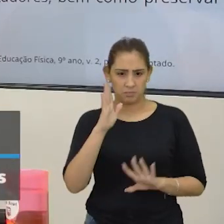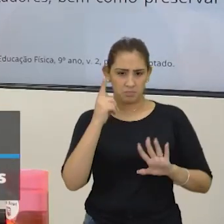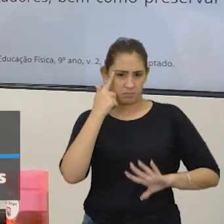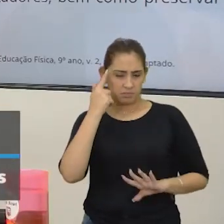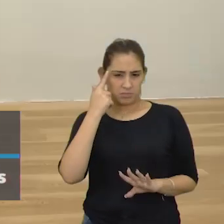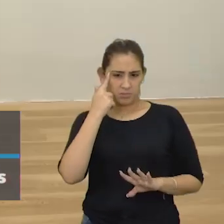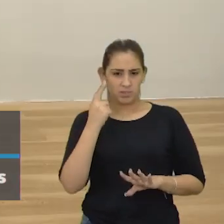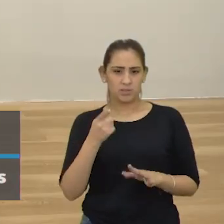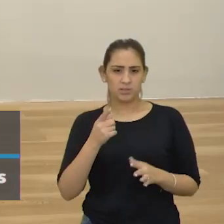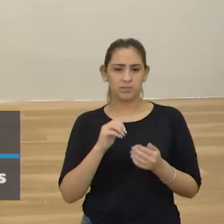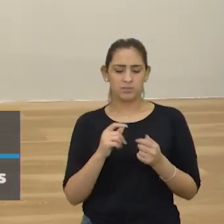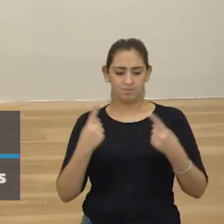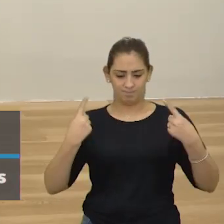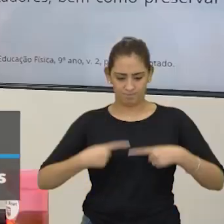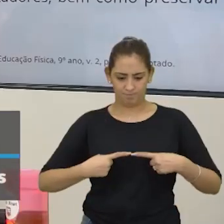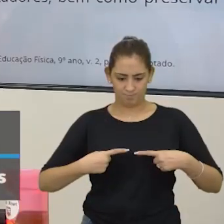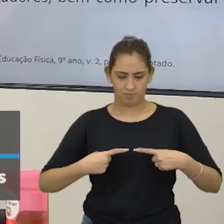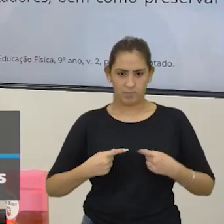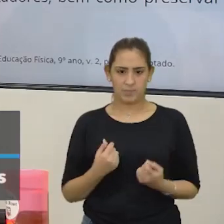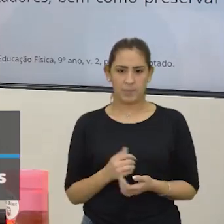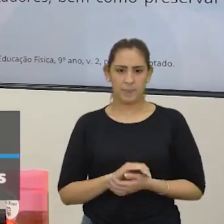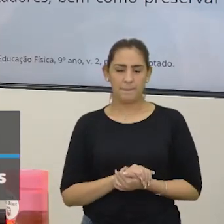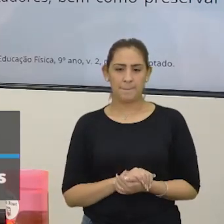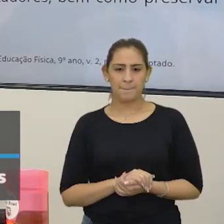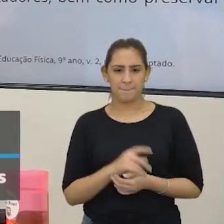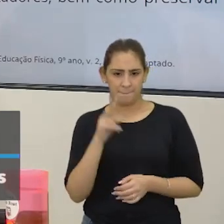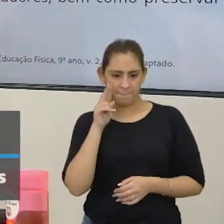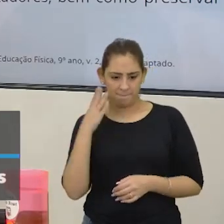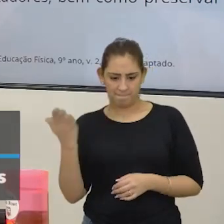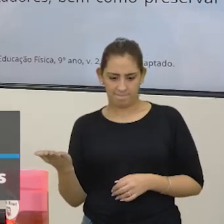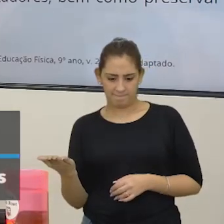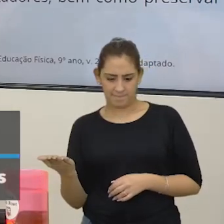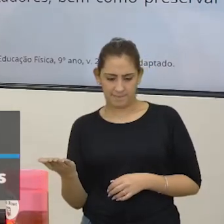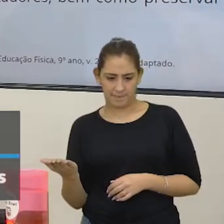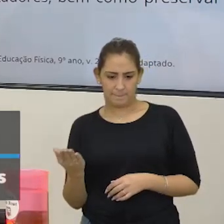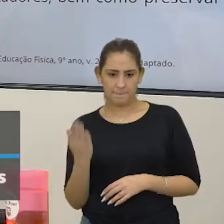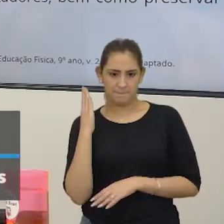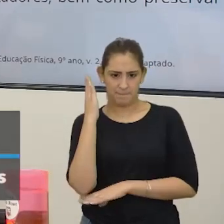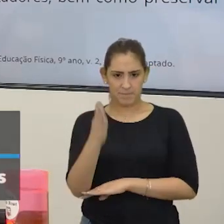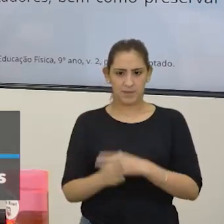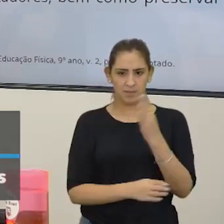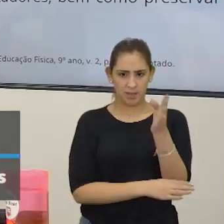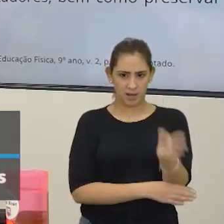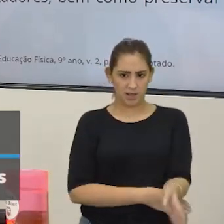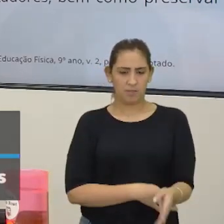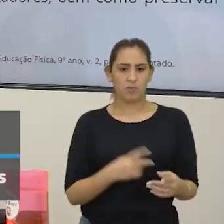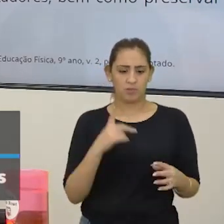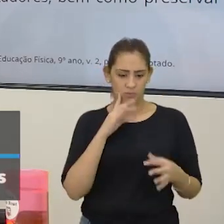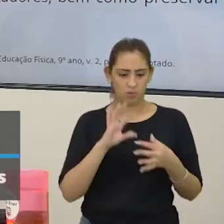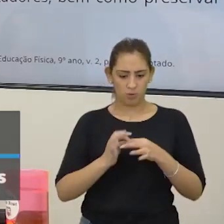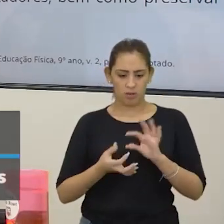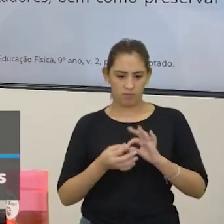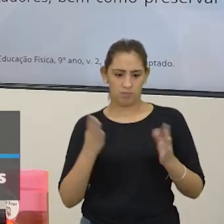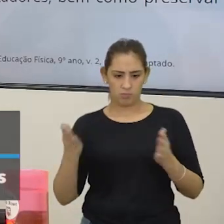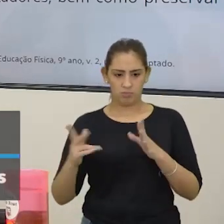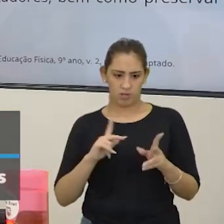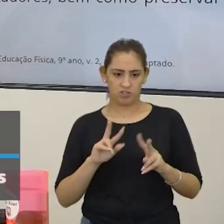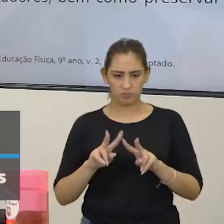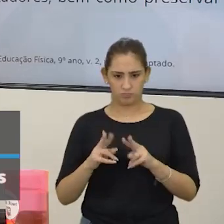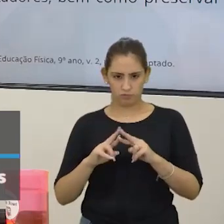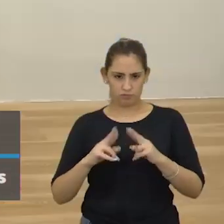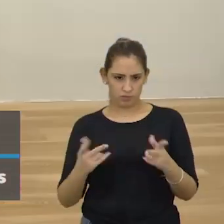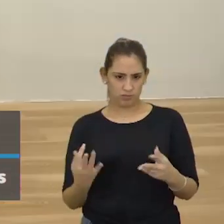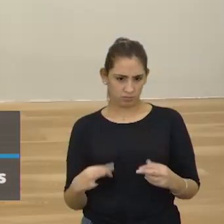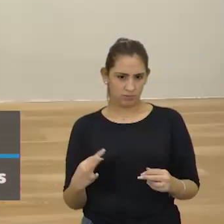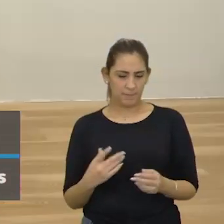uma diferença aí, né? Considerável do esporte olímpico e paralímpico. Então, vale a pena também essas discussões